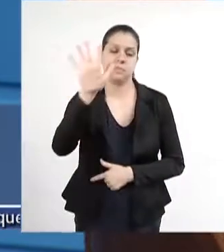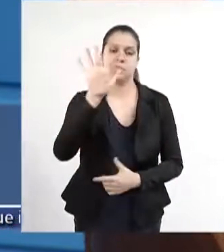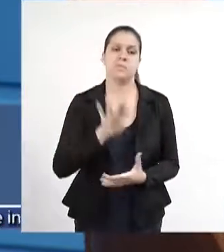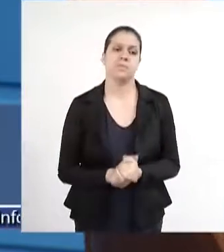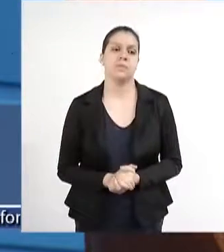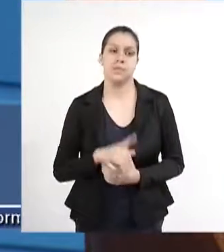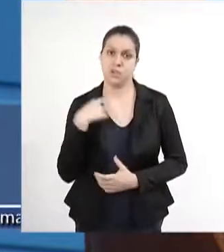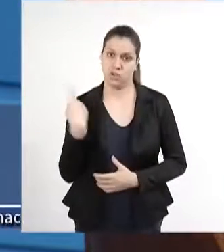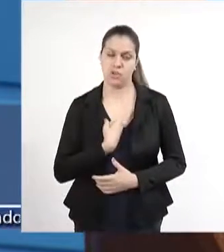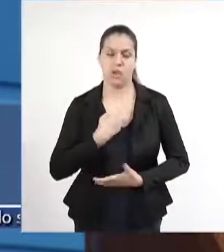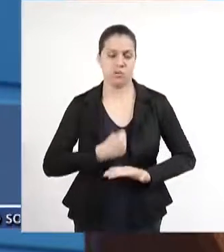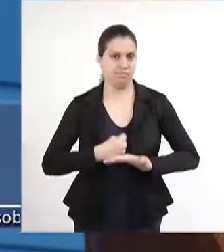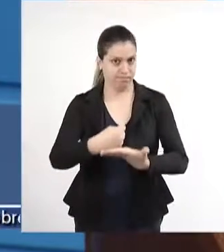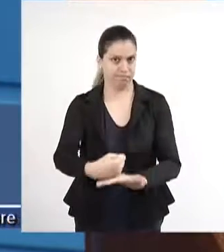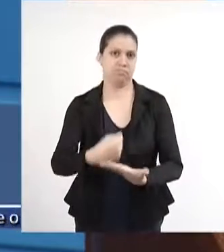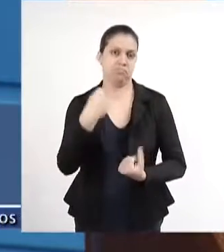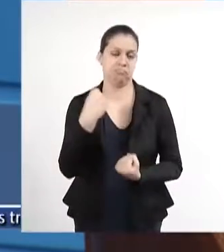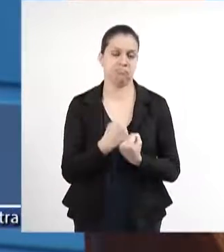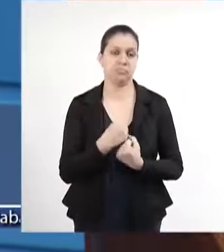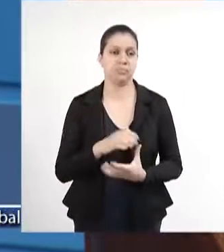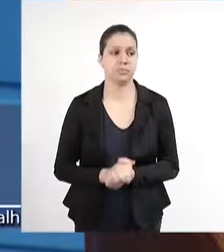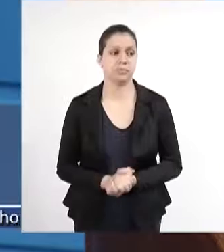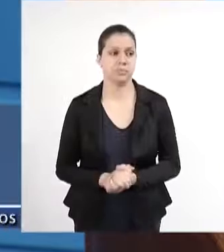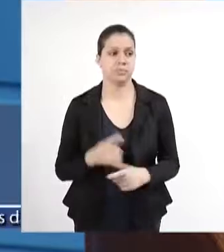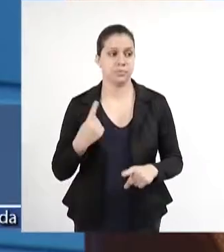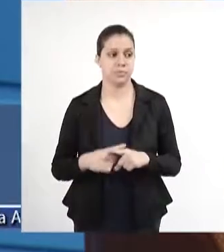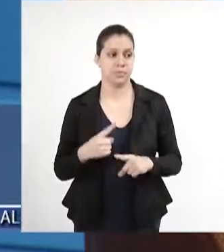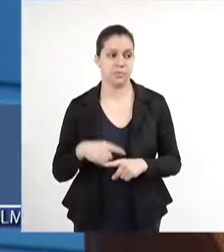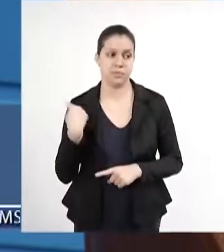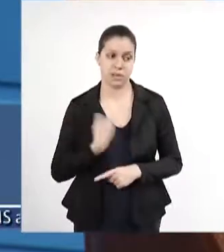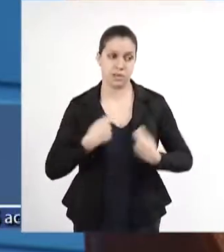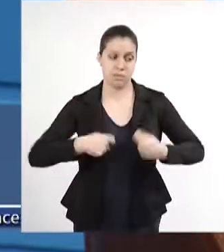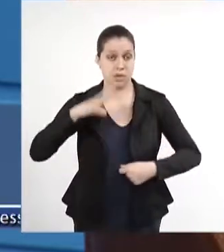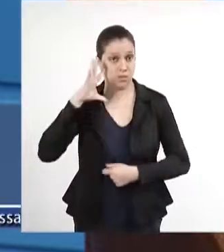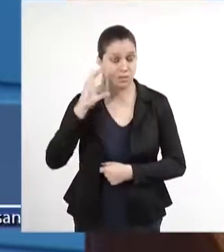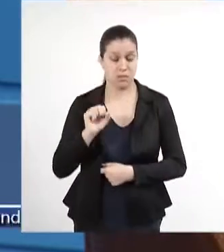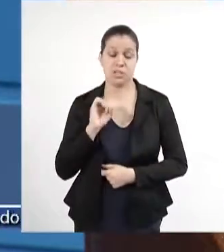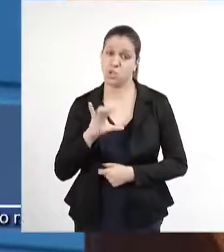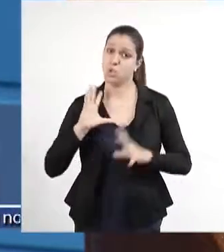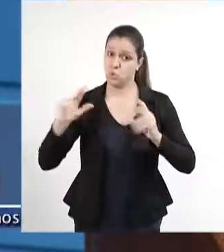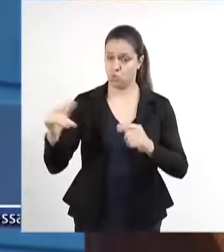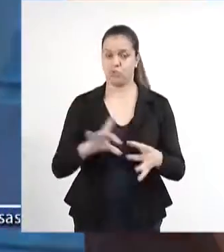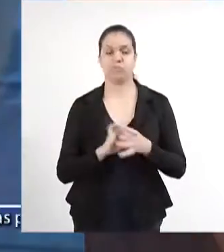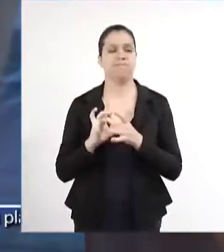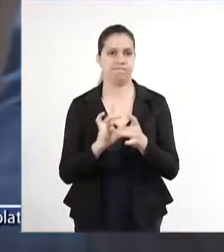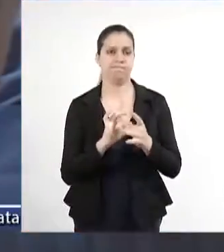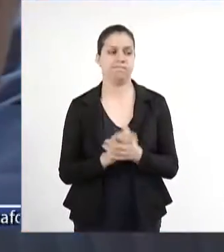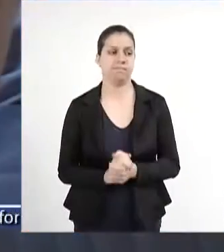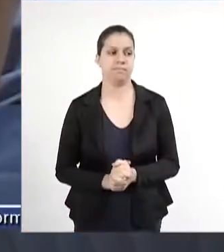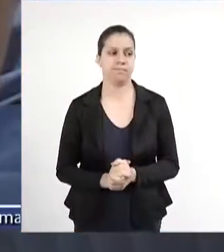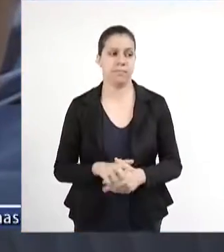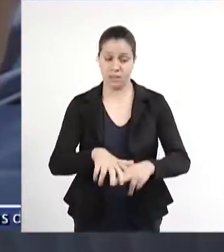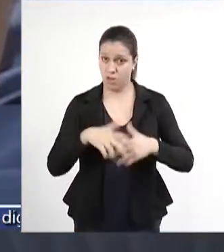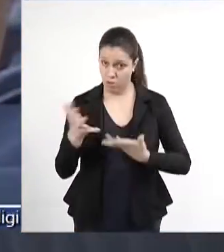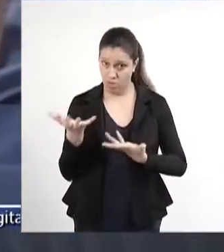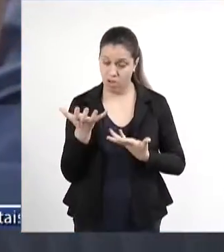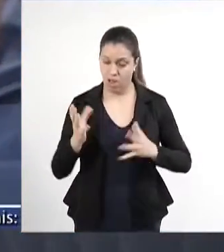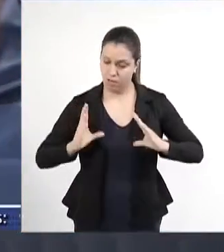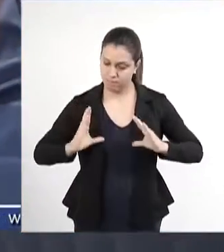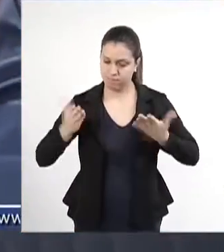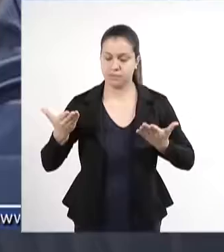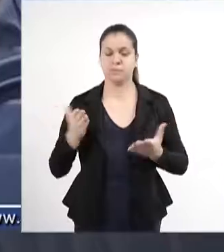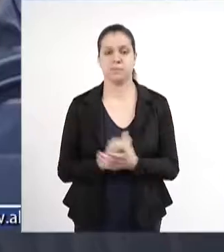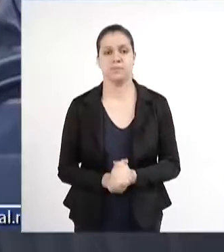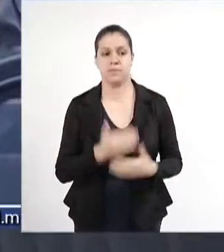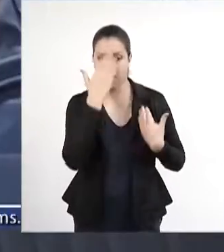da gente colaborar. Porque nós só vamos achar saída se todo mundo participar. Então, eu queria comemorar aqui,